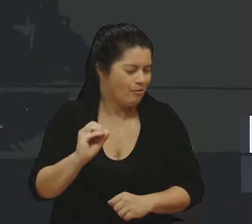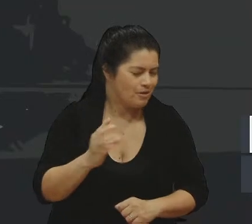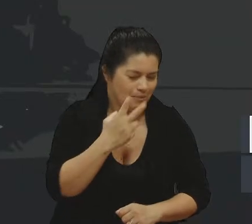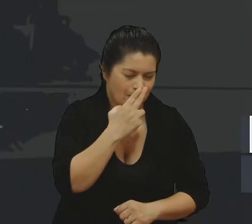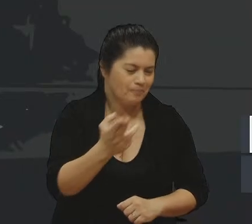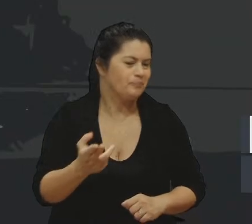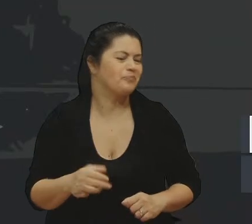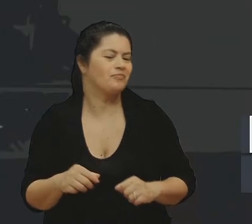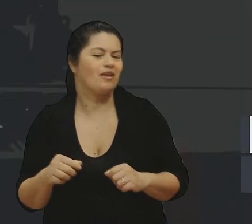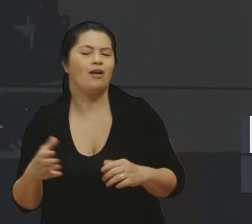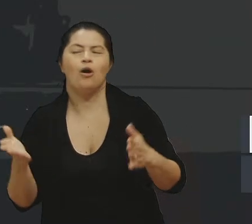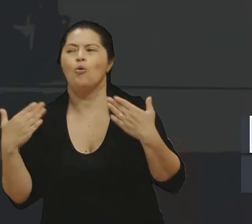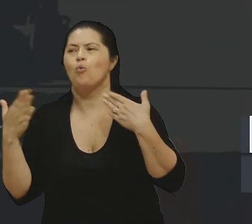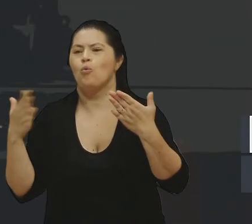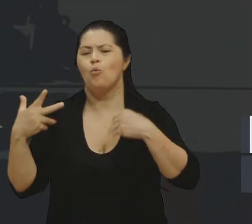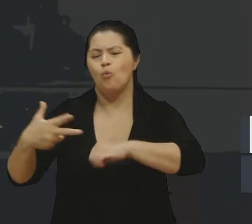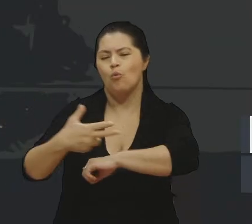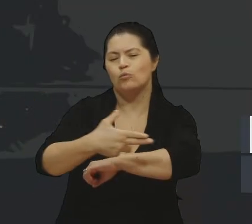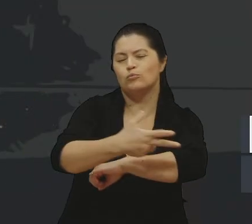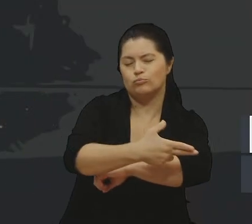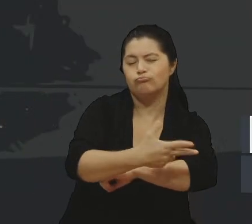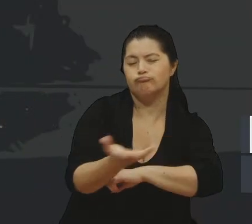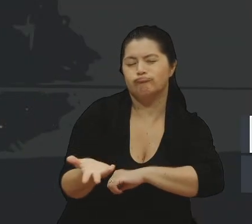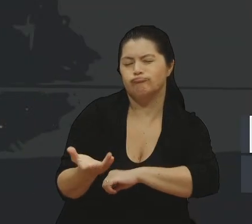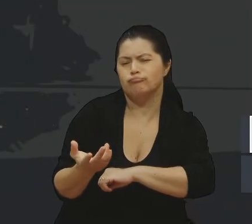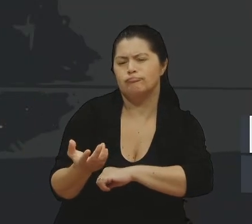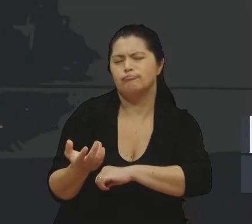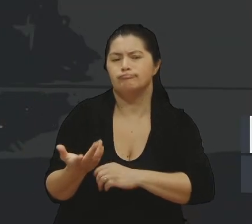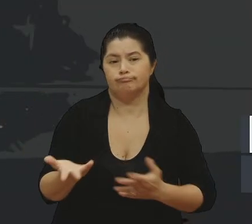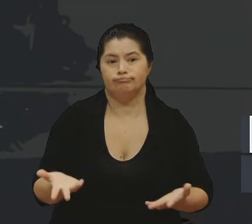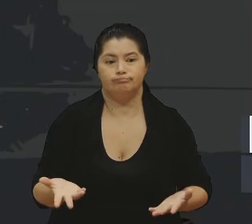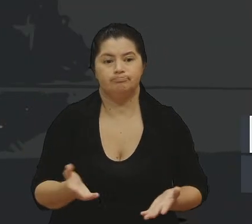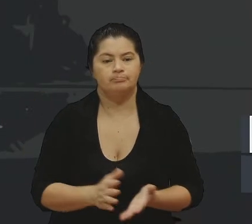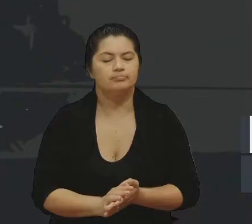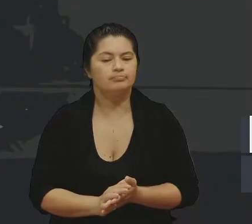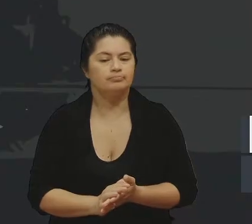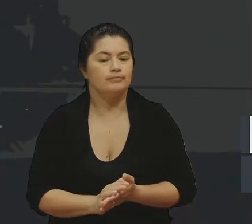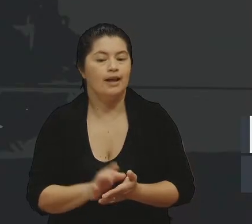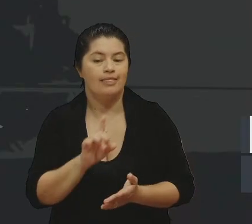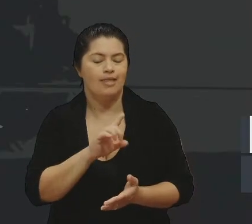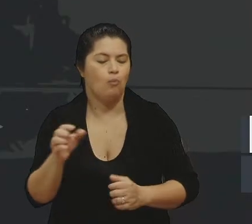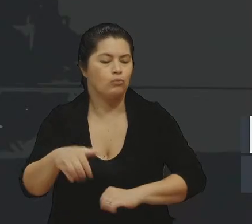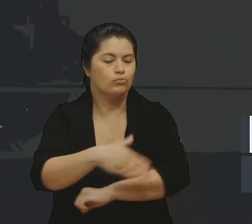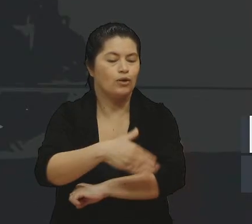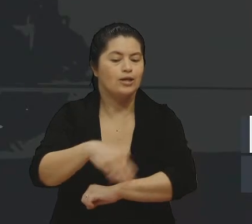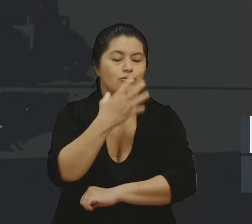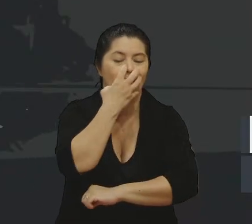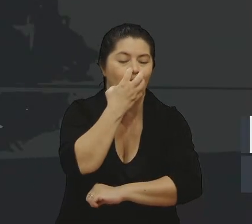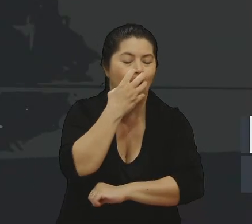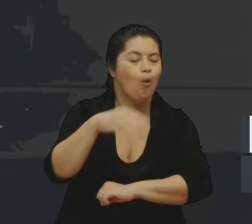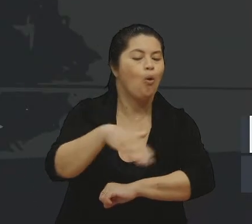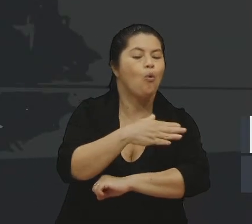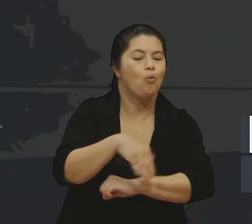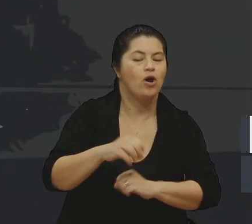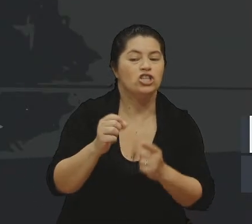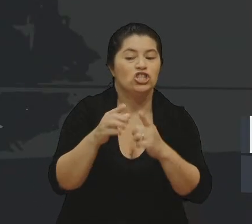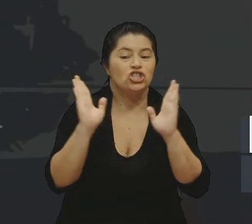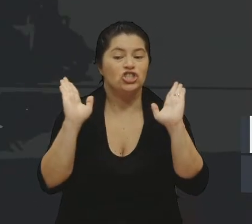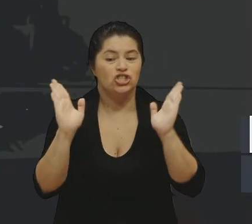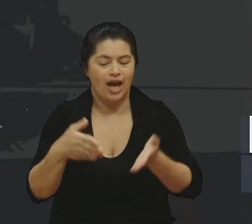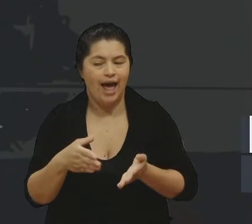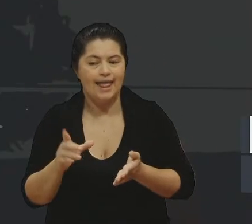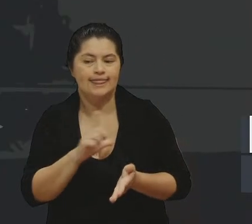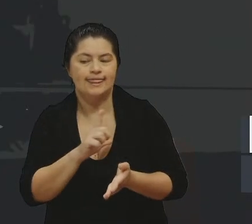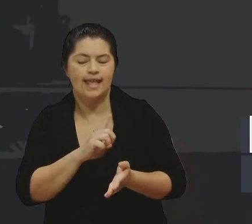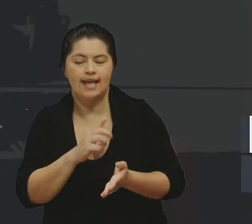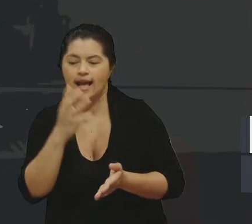bacana, fresquinho, com corte maneiro. Porque é um vira-lata. Não desmerecendo, mas você entende que é diferente? Já o cara que tem uma raça muito cara, o que